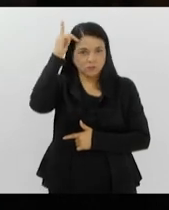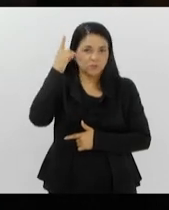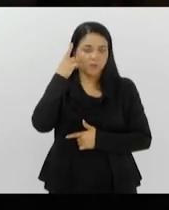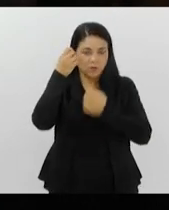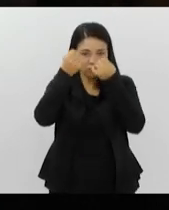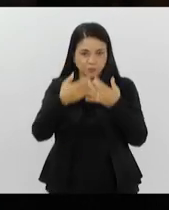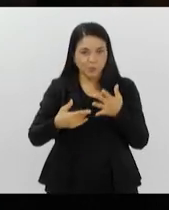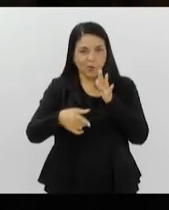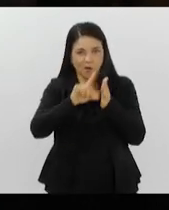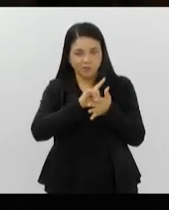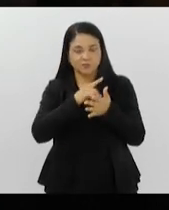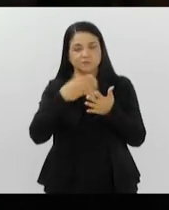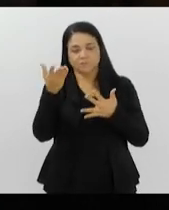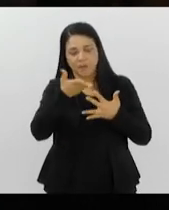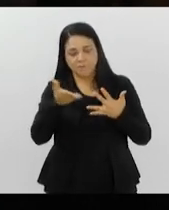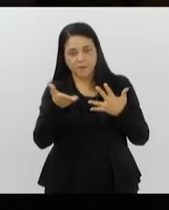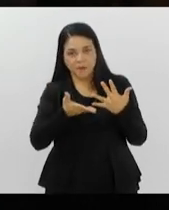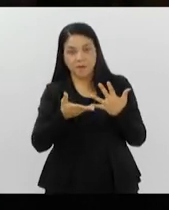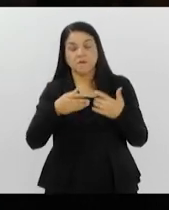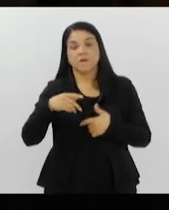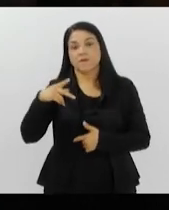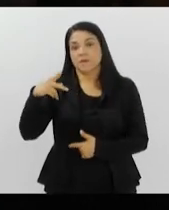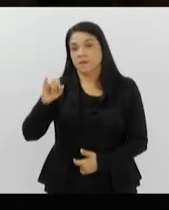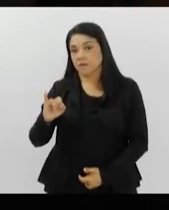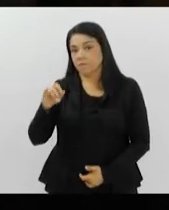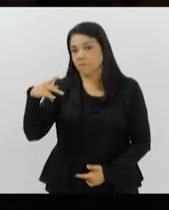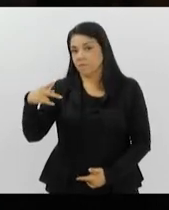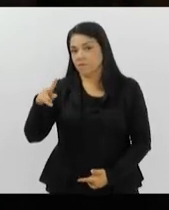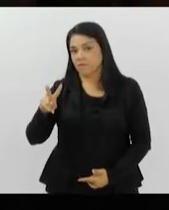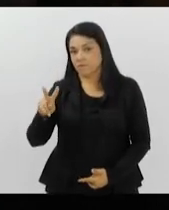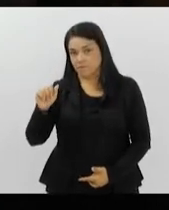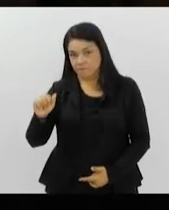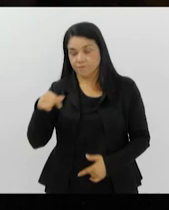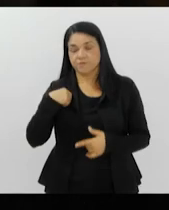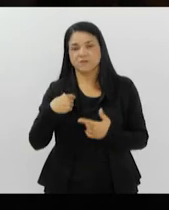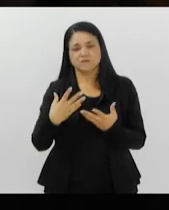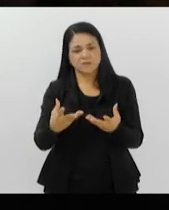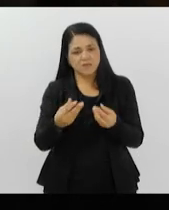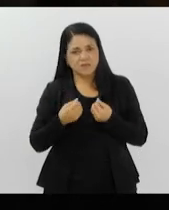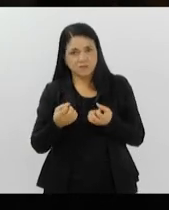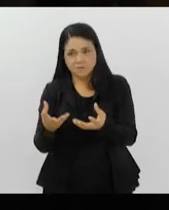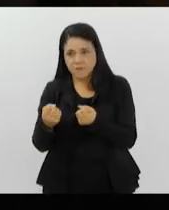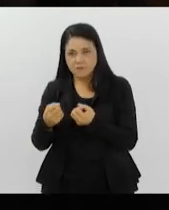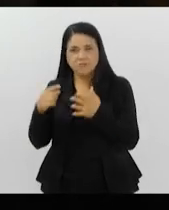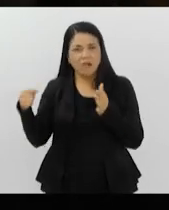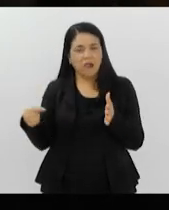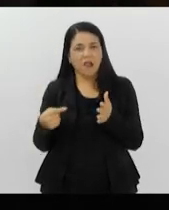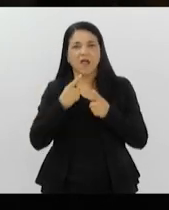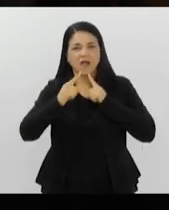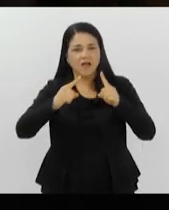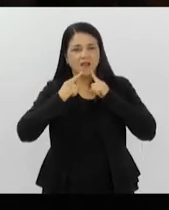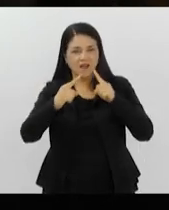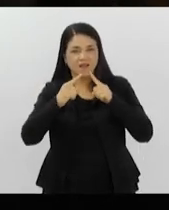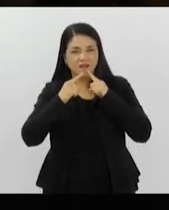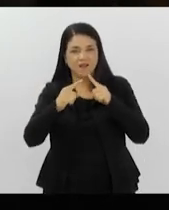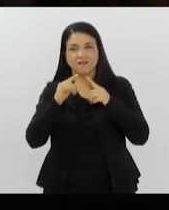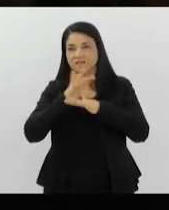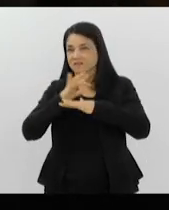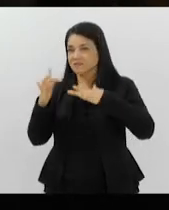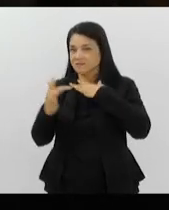o parcelamento do IPVA. A gente tem recebido diversas reclamações em nossa rede